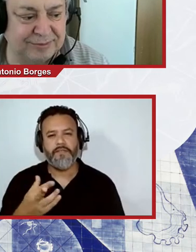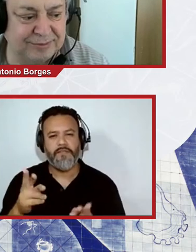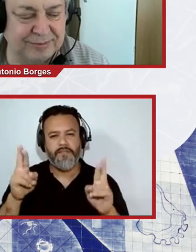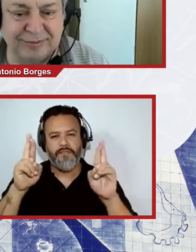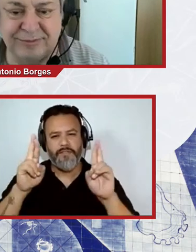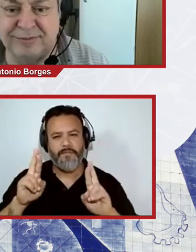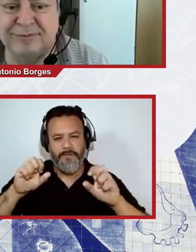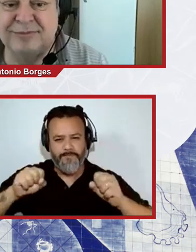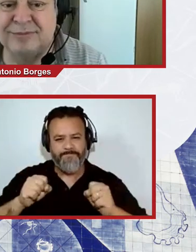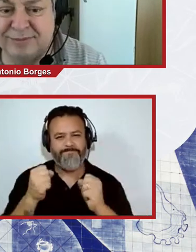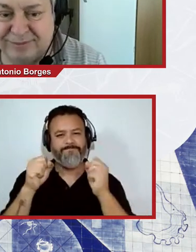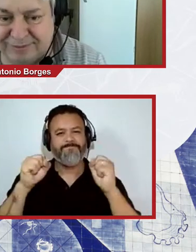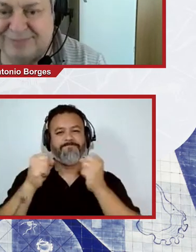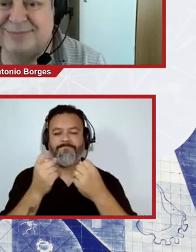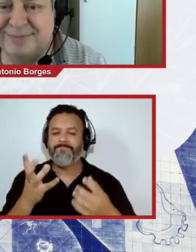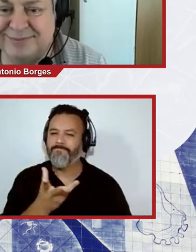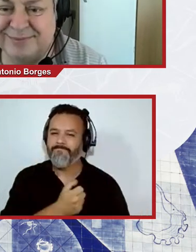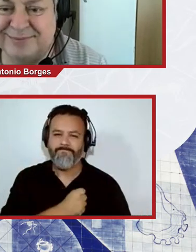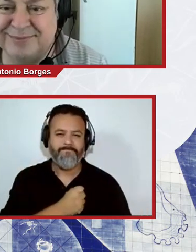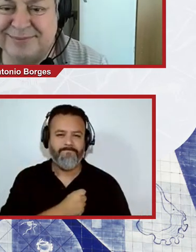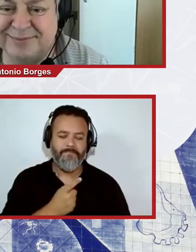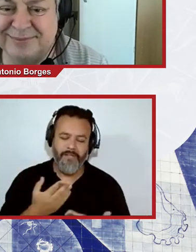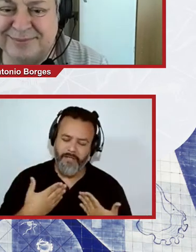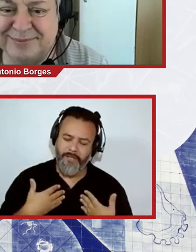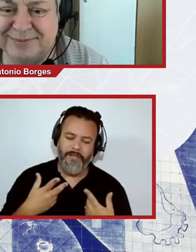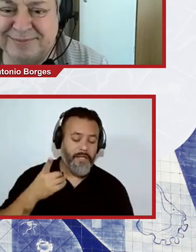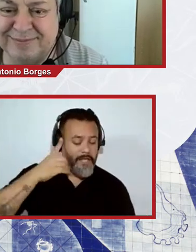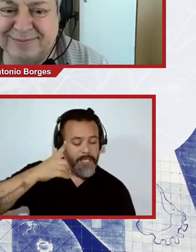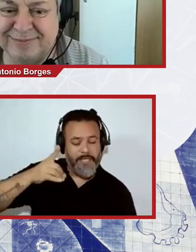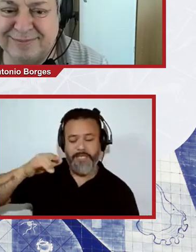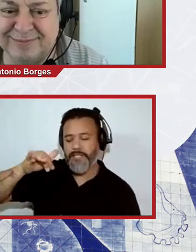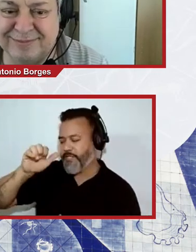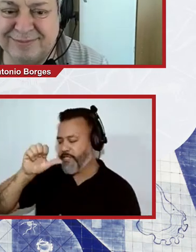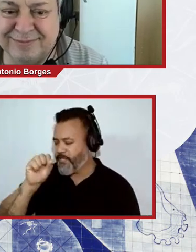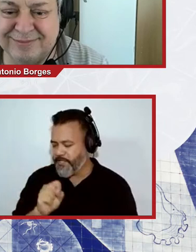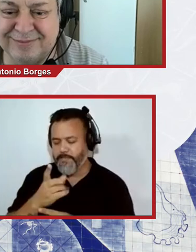dias melhores, em novos tempos, né? Que a gente